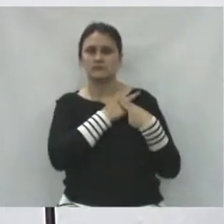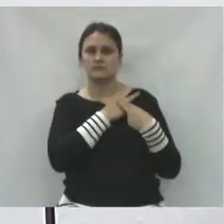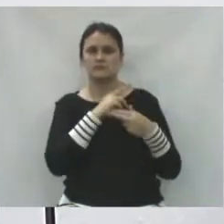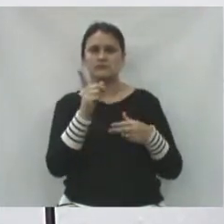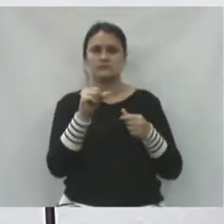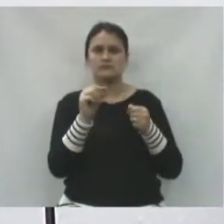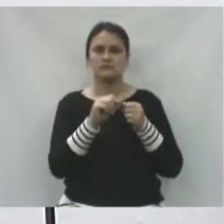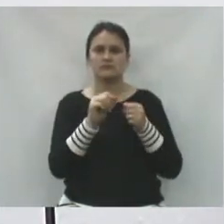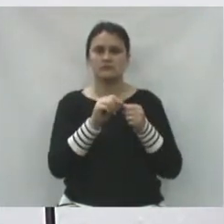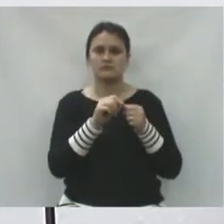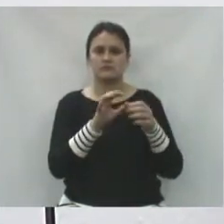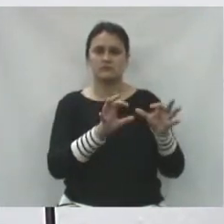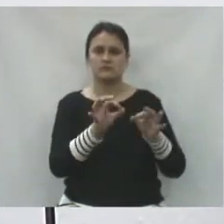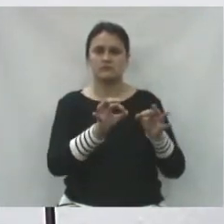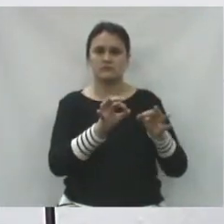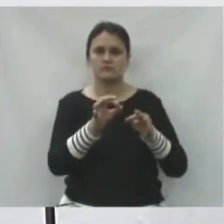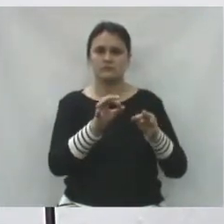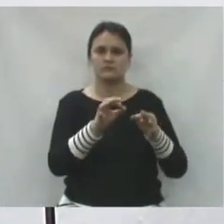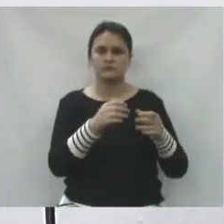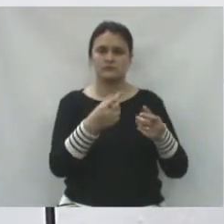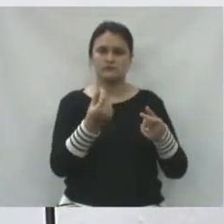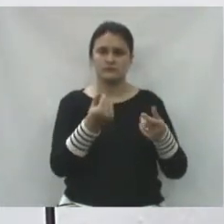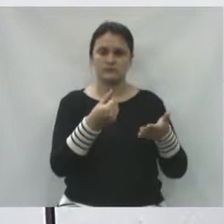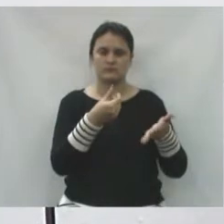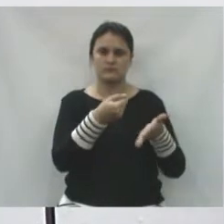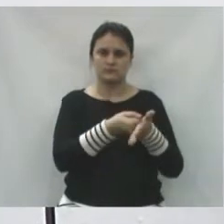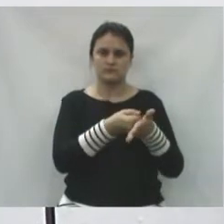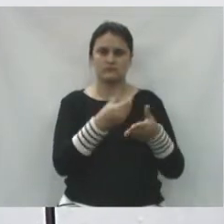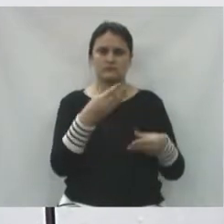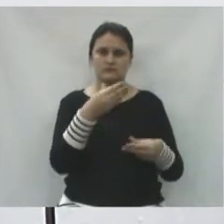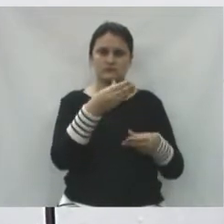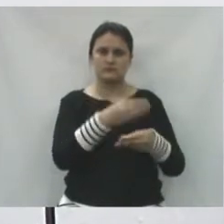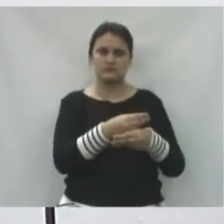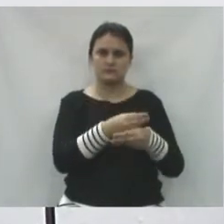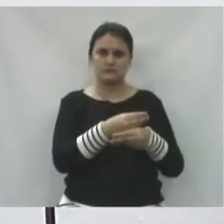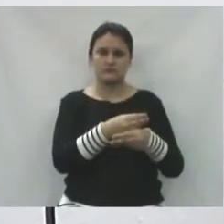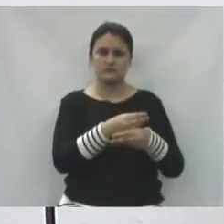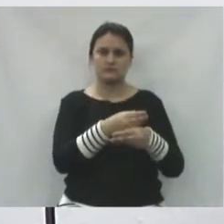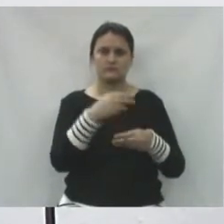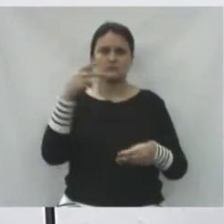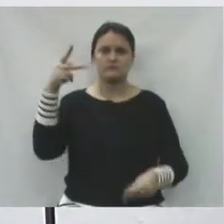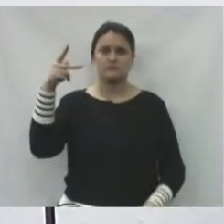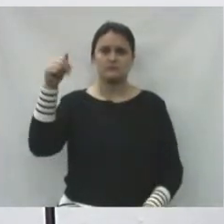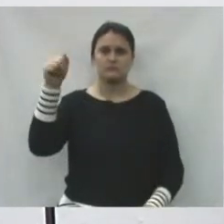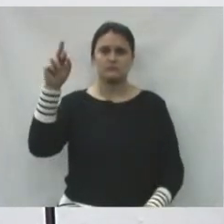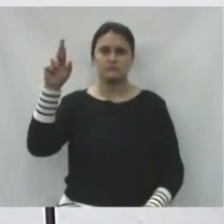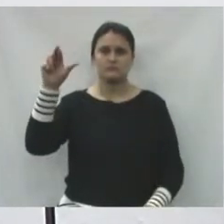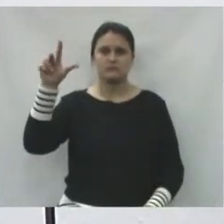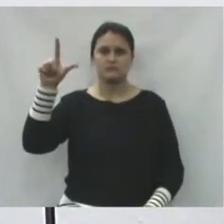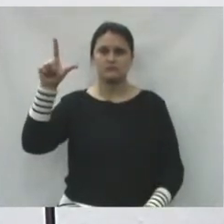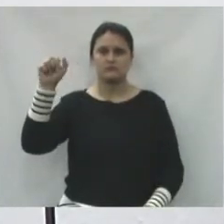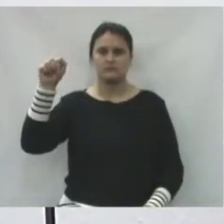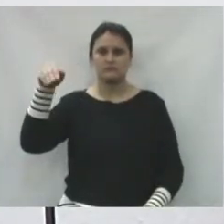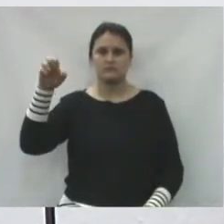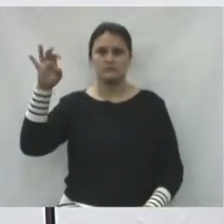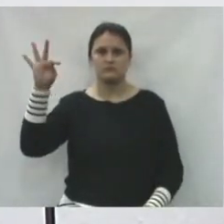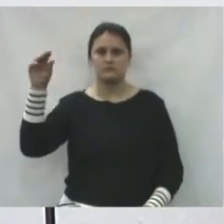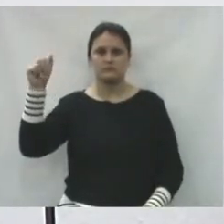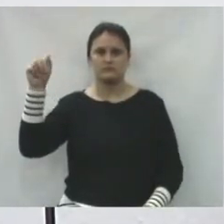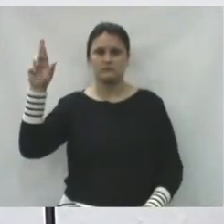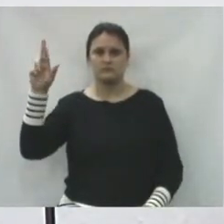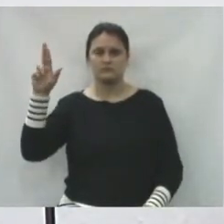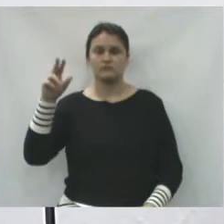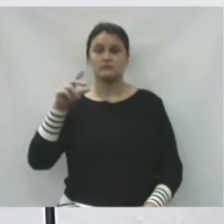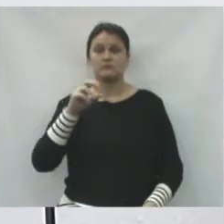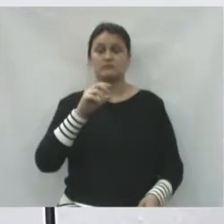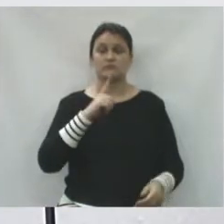pela não execução da programação orçamentária das emendas parlamentares, diz que